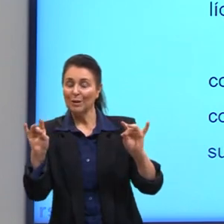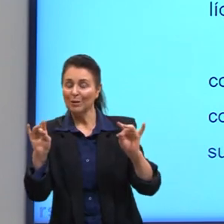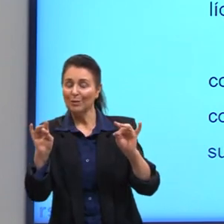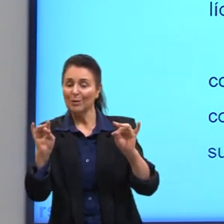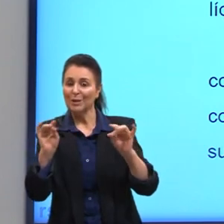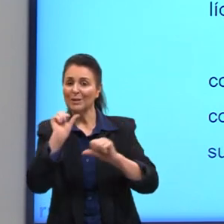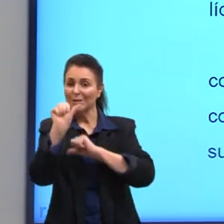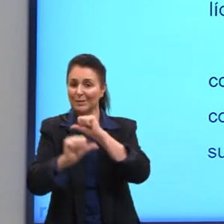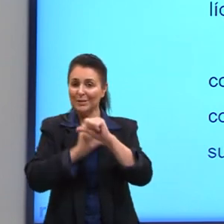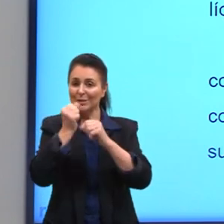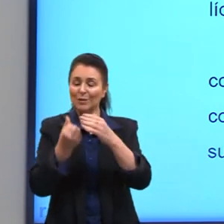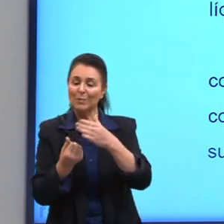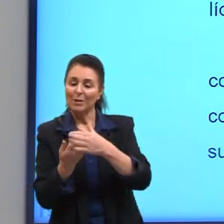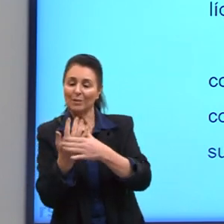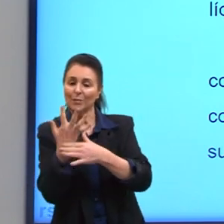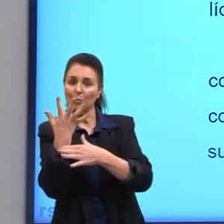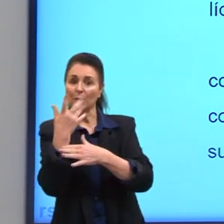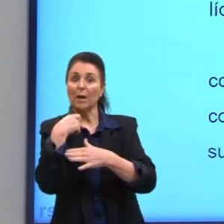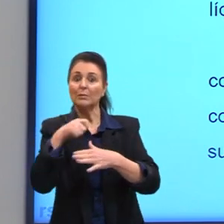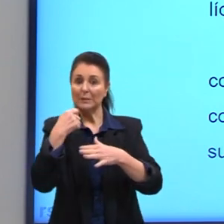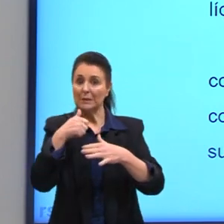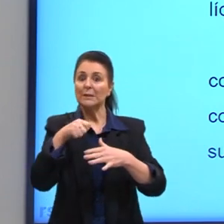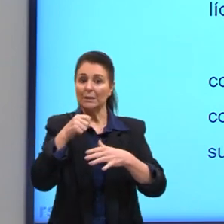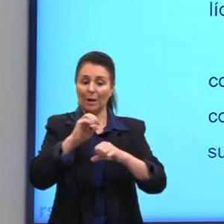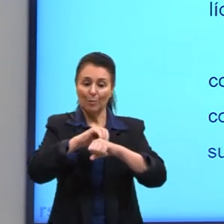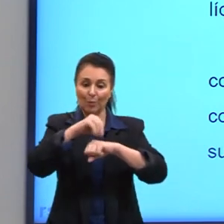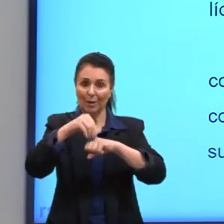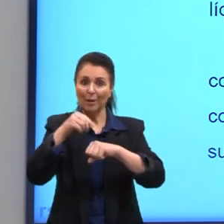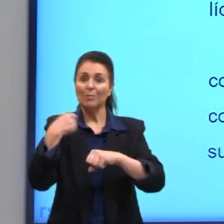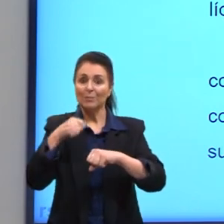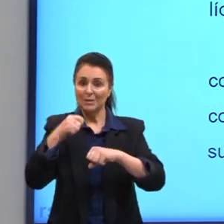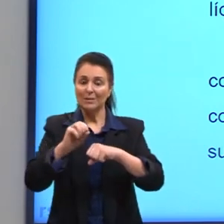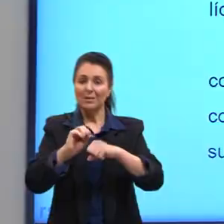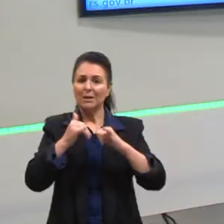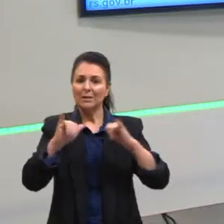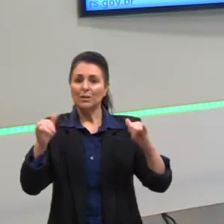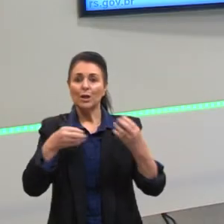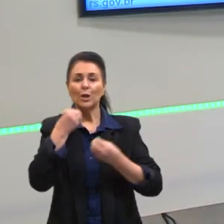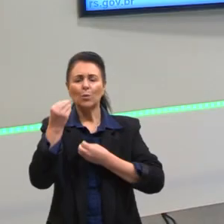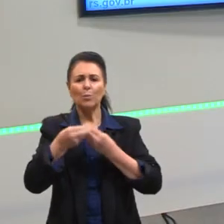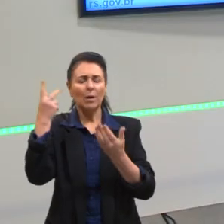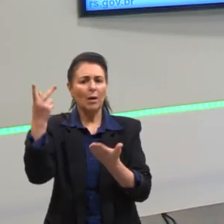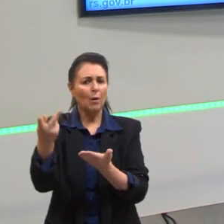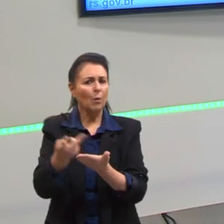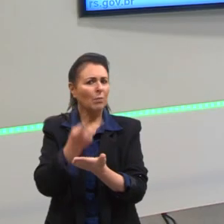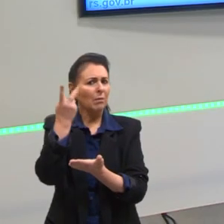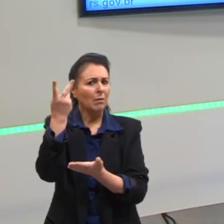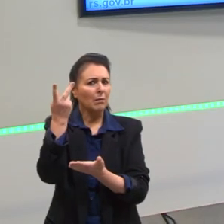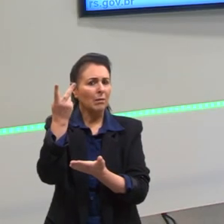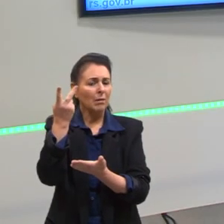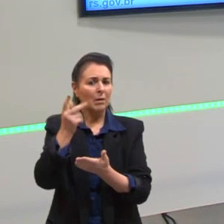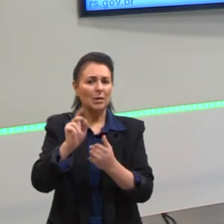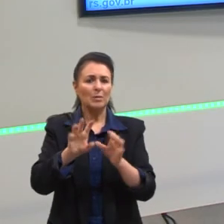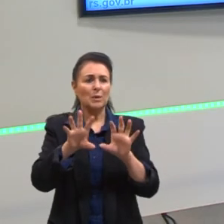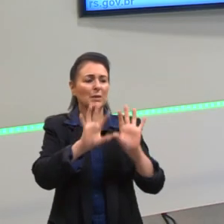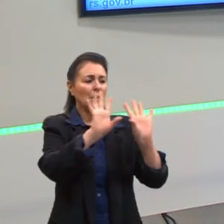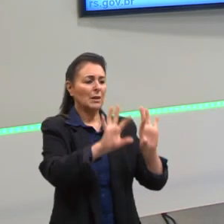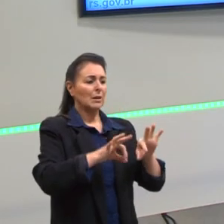vapor basta que elas tenham energia suficiente como que ocorre a sua energia suficiente quando eu falo de secagem de roupa